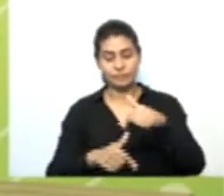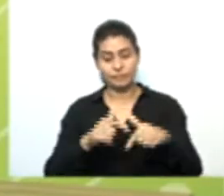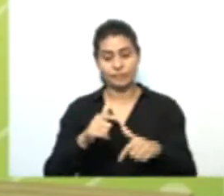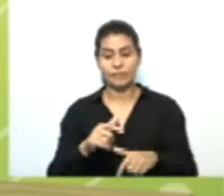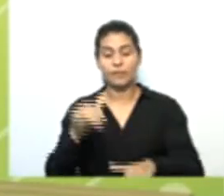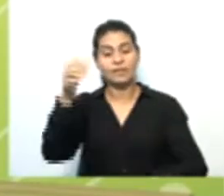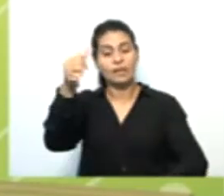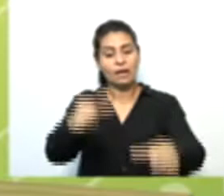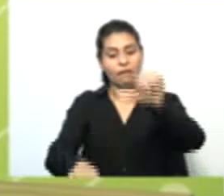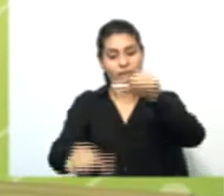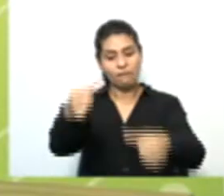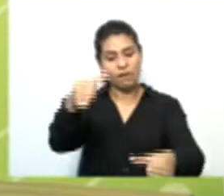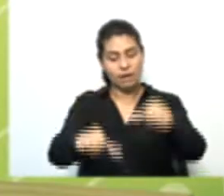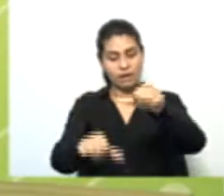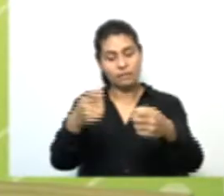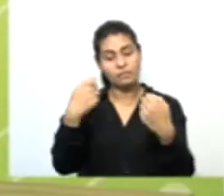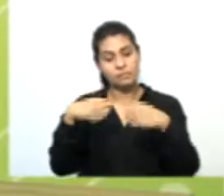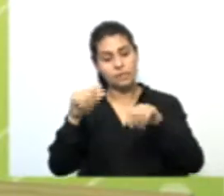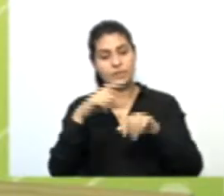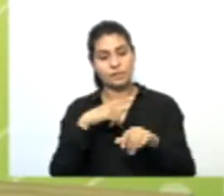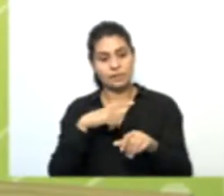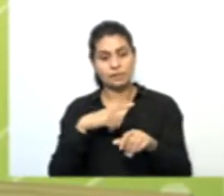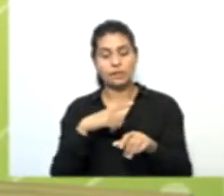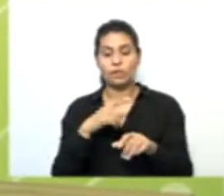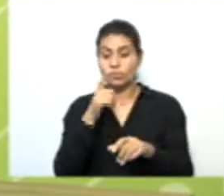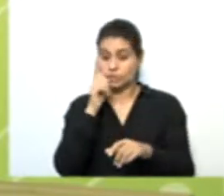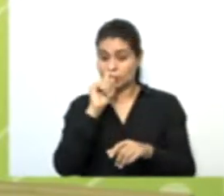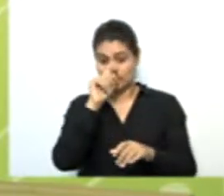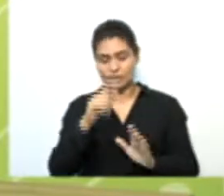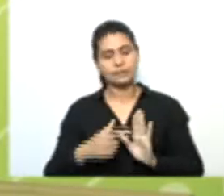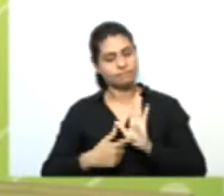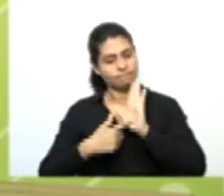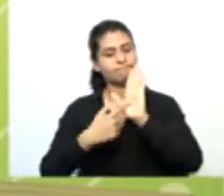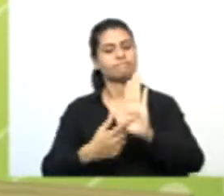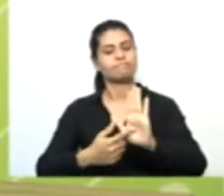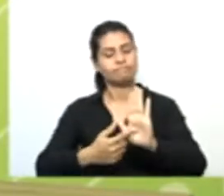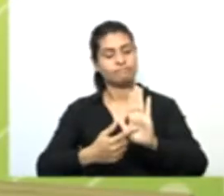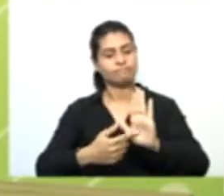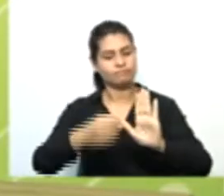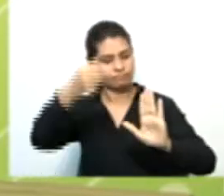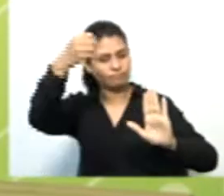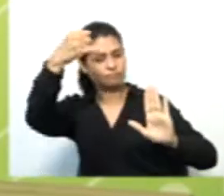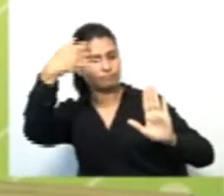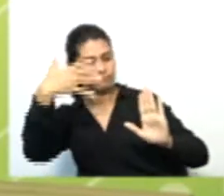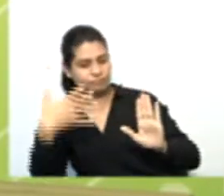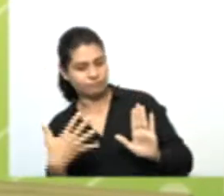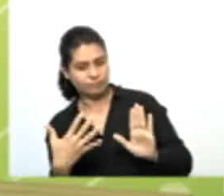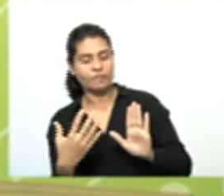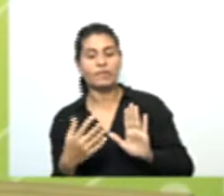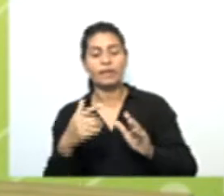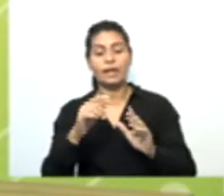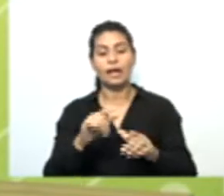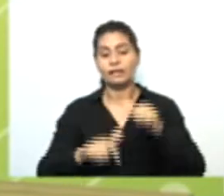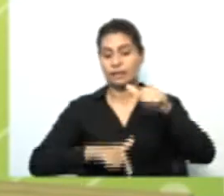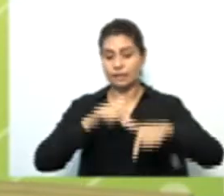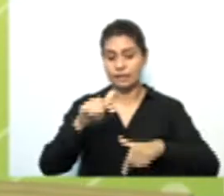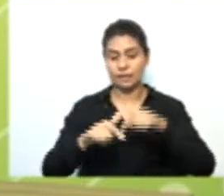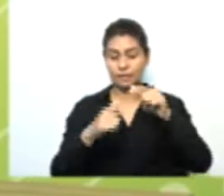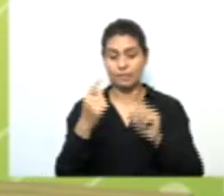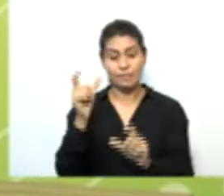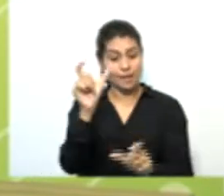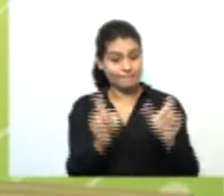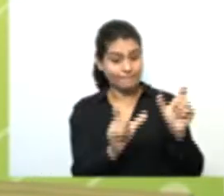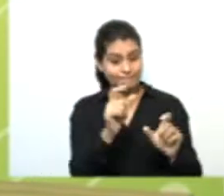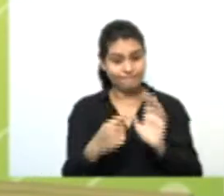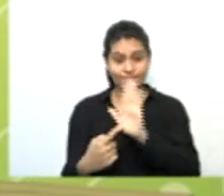serem avaliados, era necessário que alguém defendesse. E a professora teve que falar de cada um desses trabalhos.